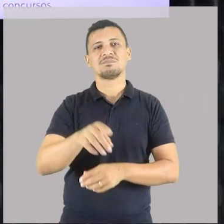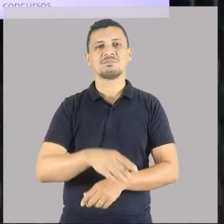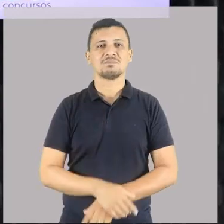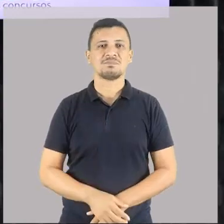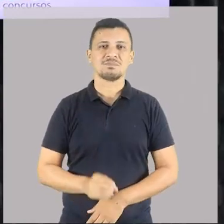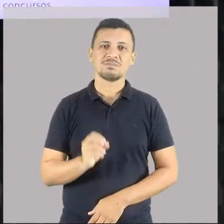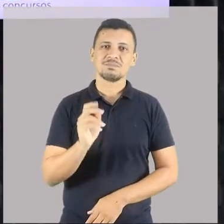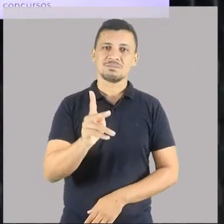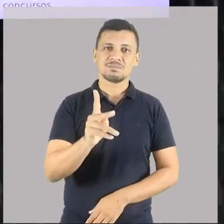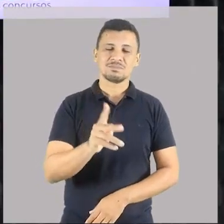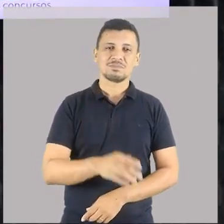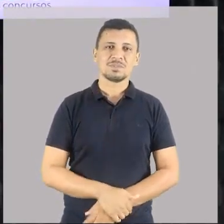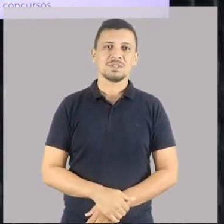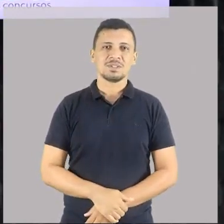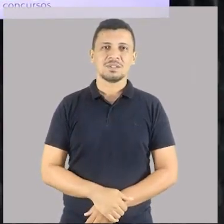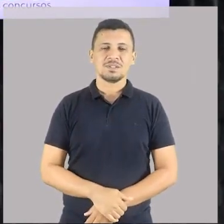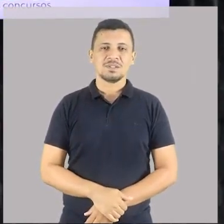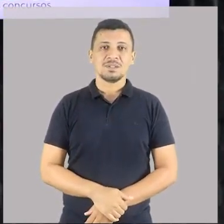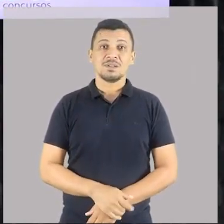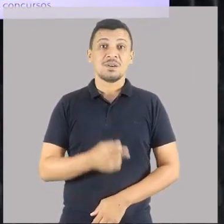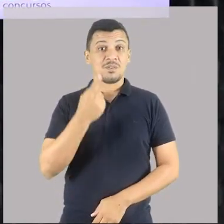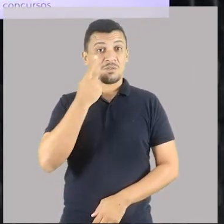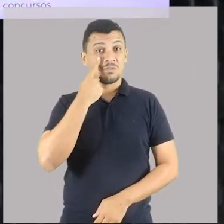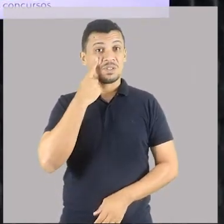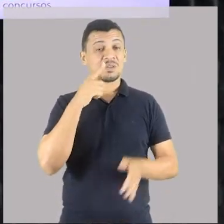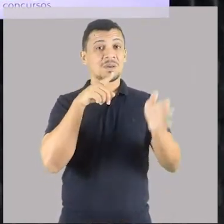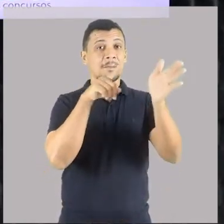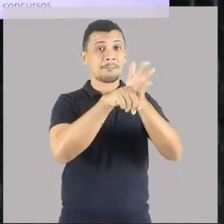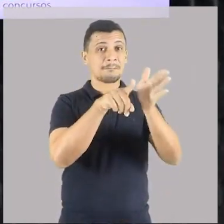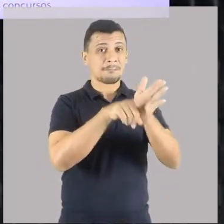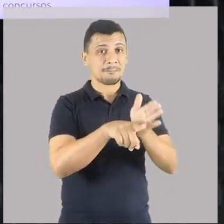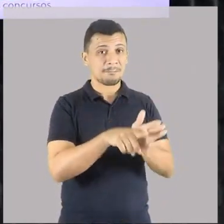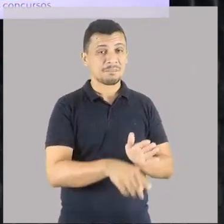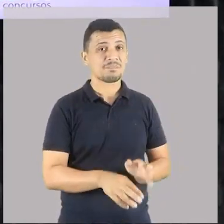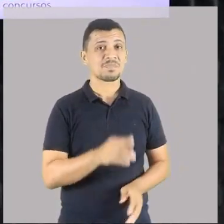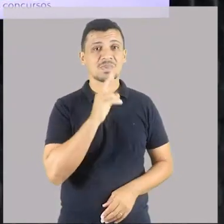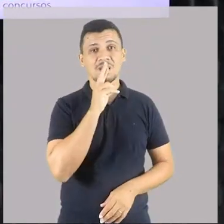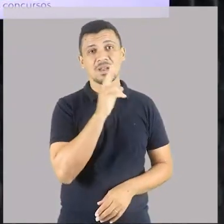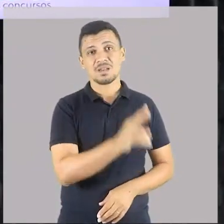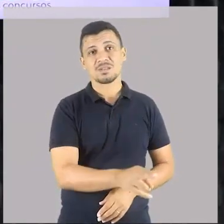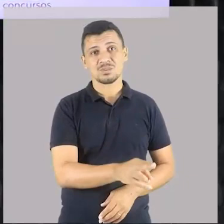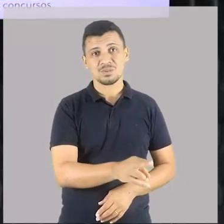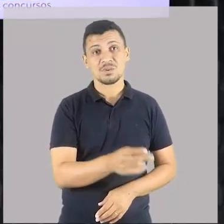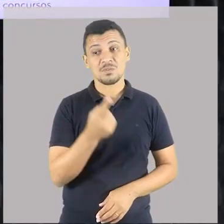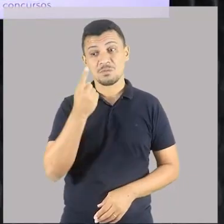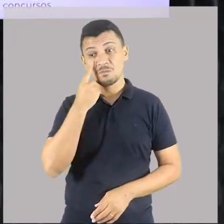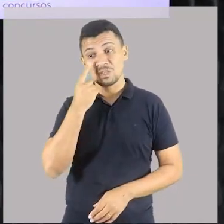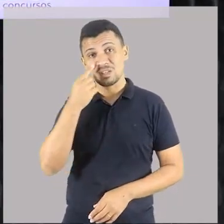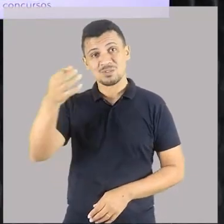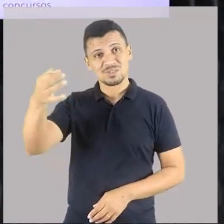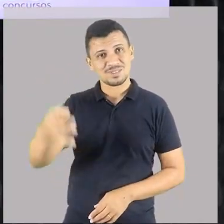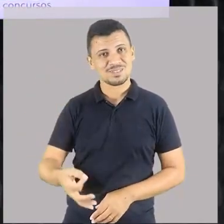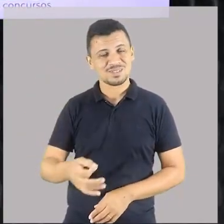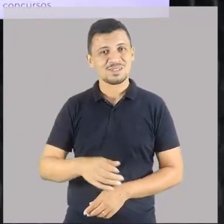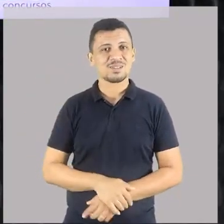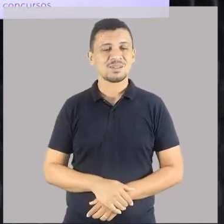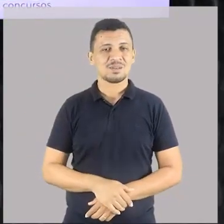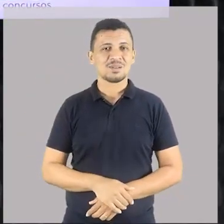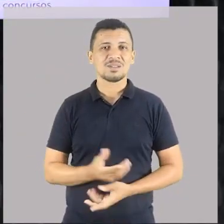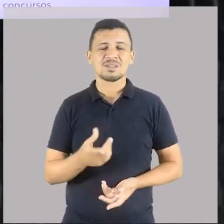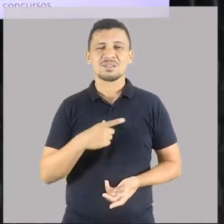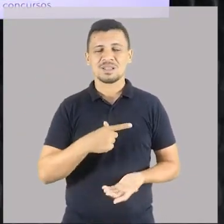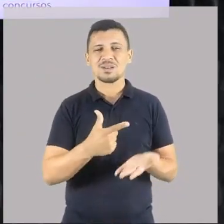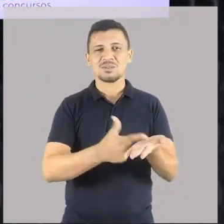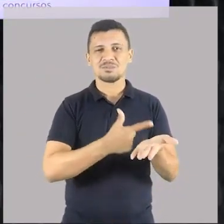tá certo? Olhem as questões propostas, resolvam, confiram o gabarito, certo? O material está